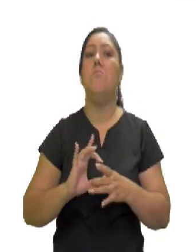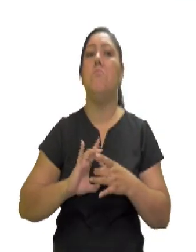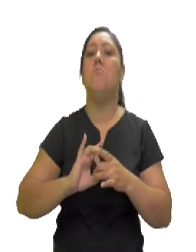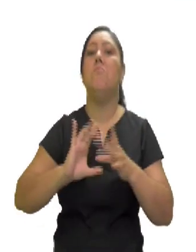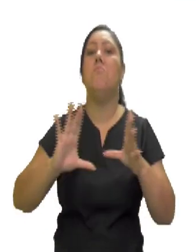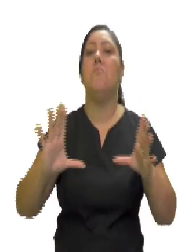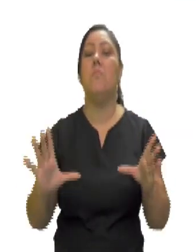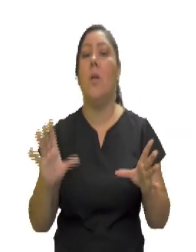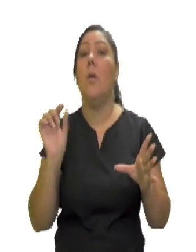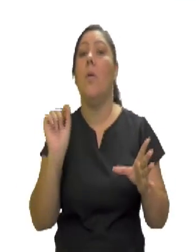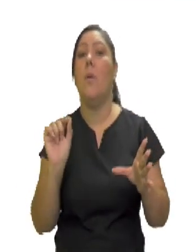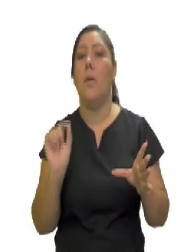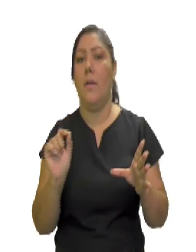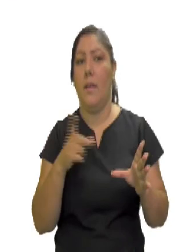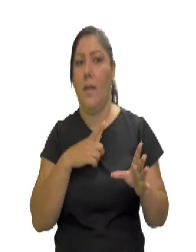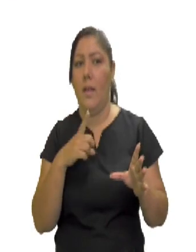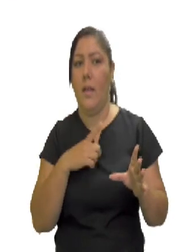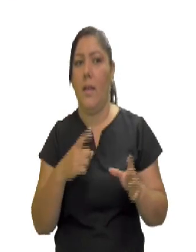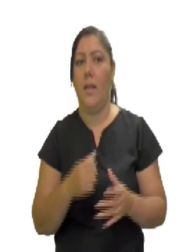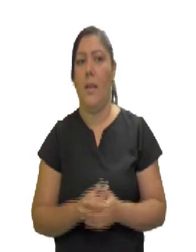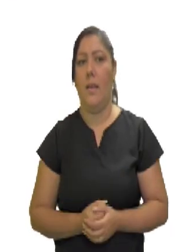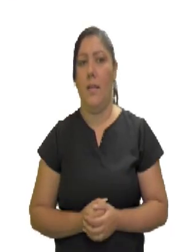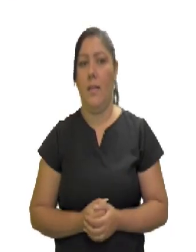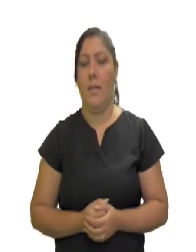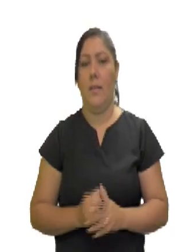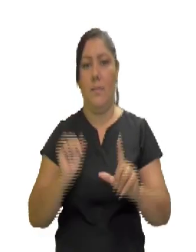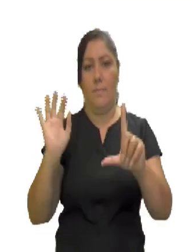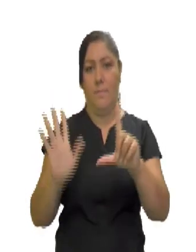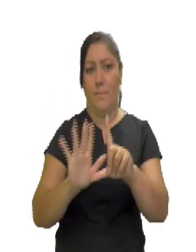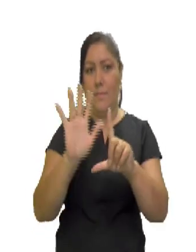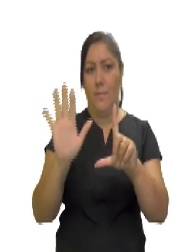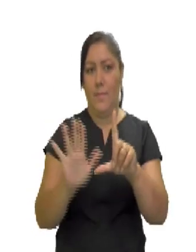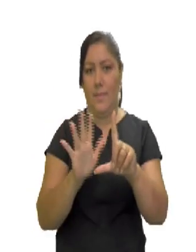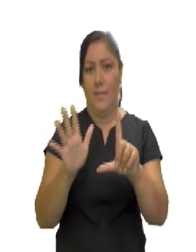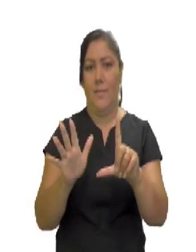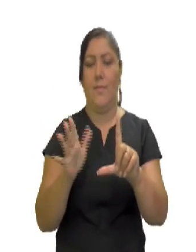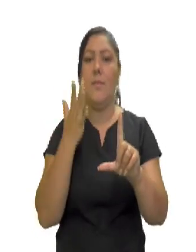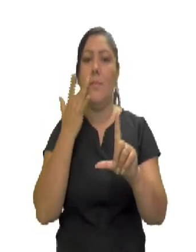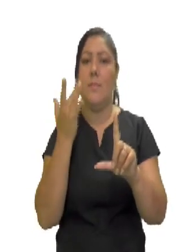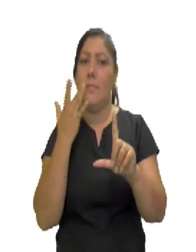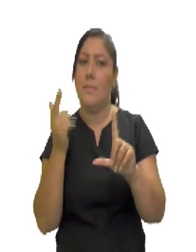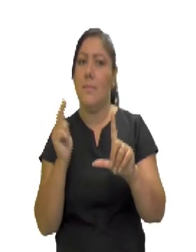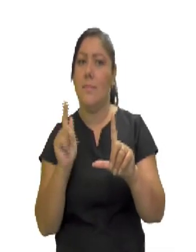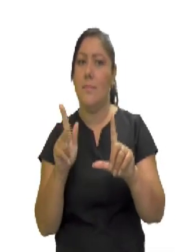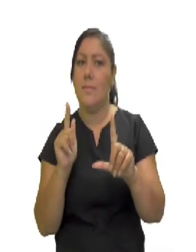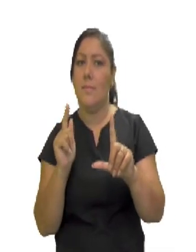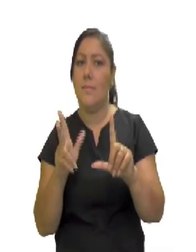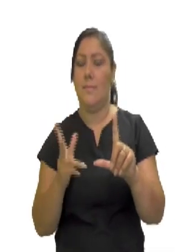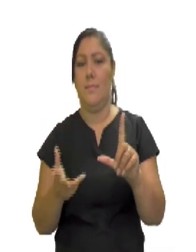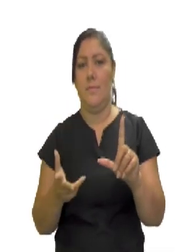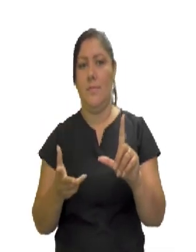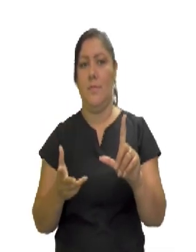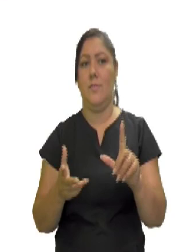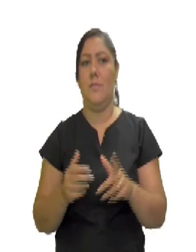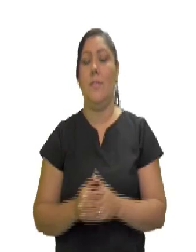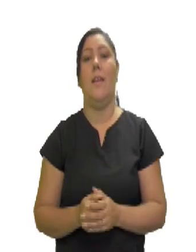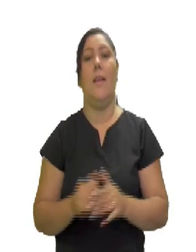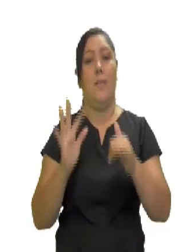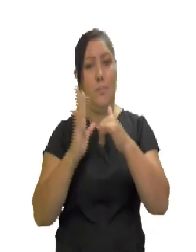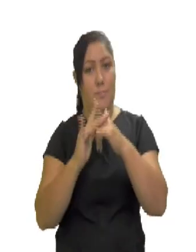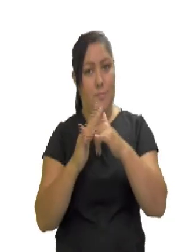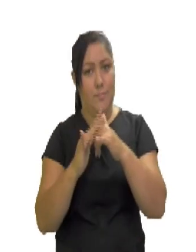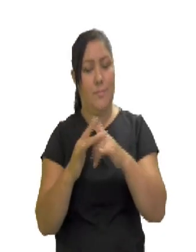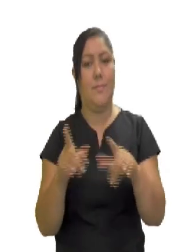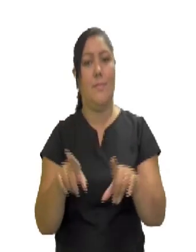entre eles temos as aulas, né, que você está aí agora assistindo, e também no canal do